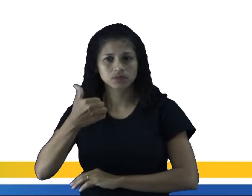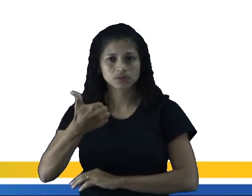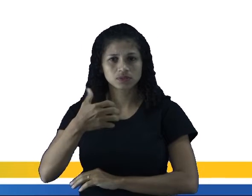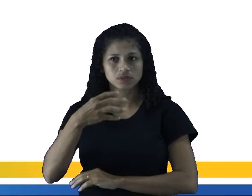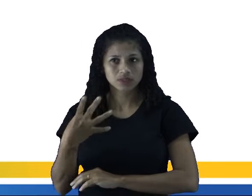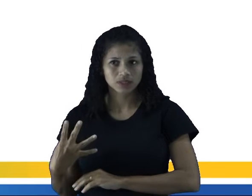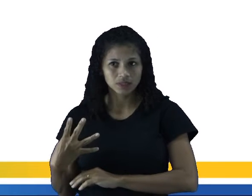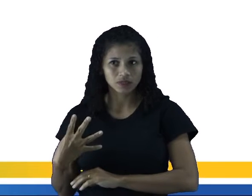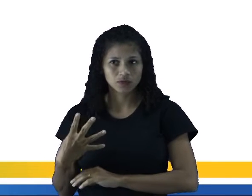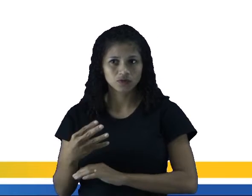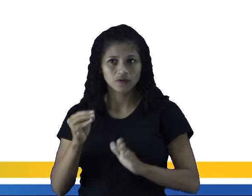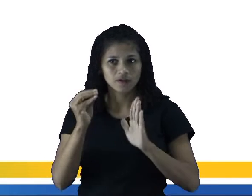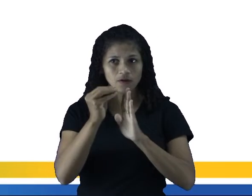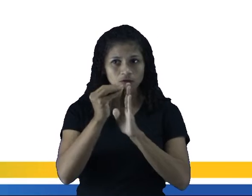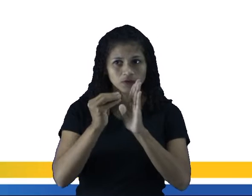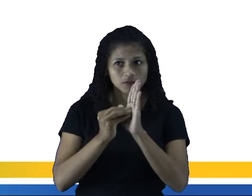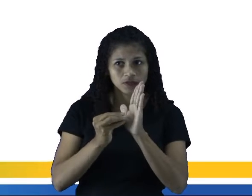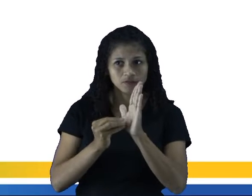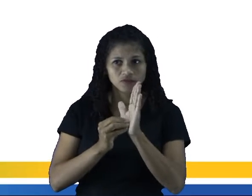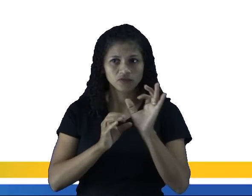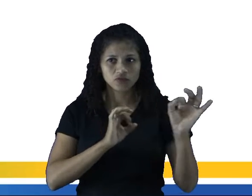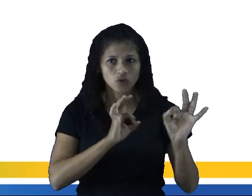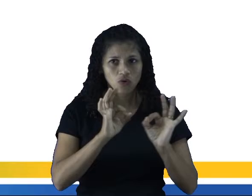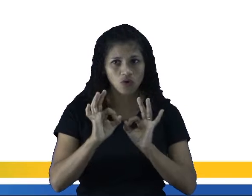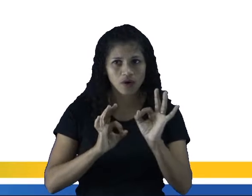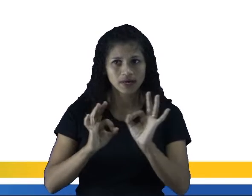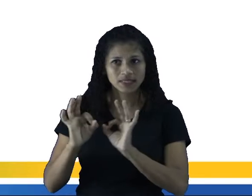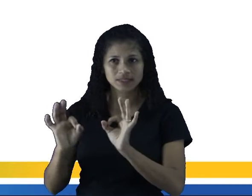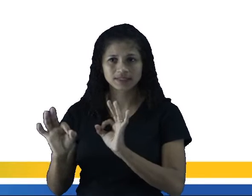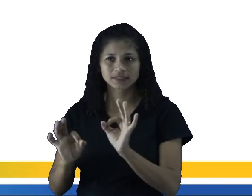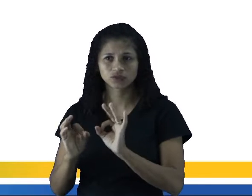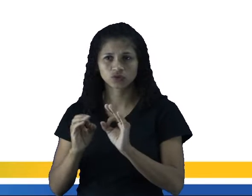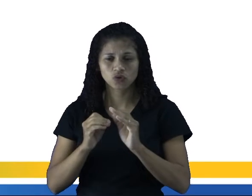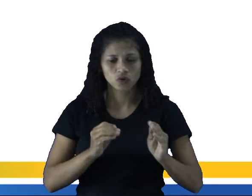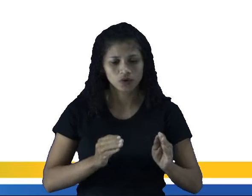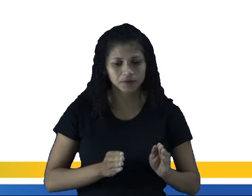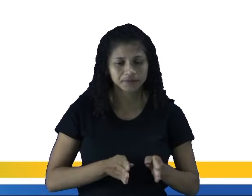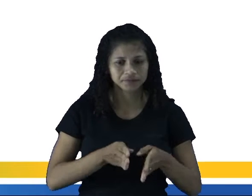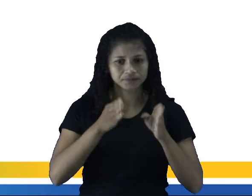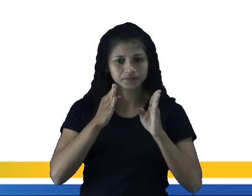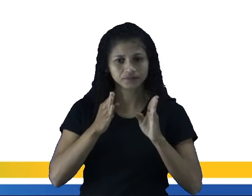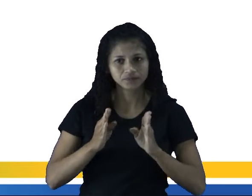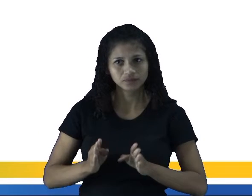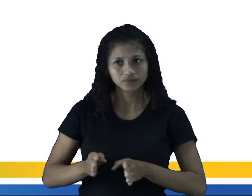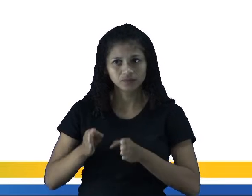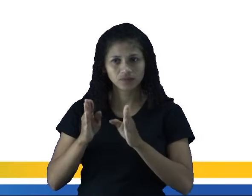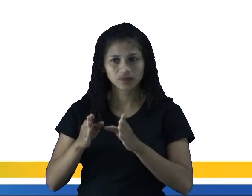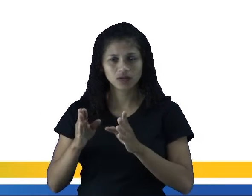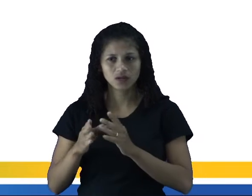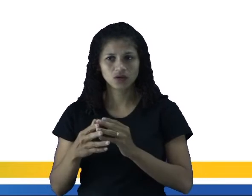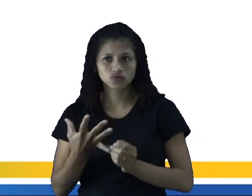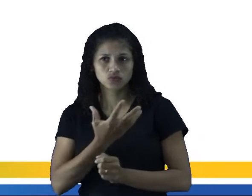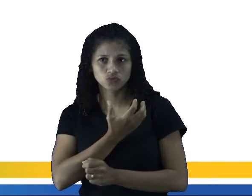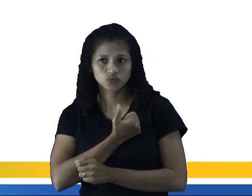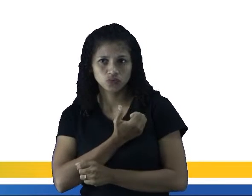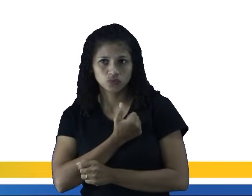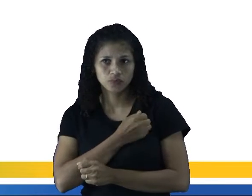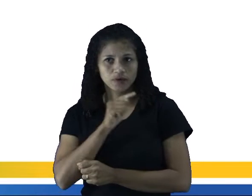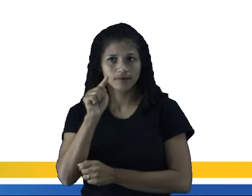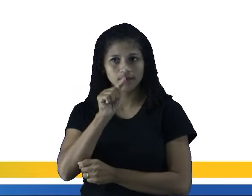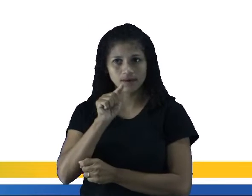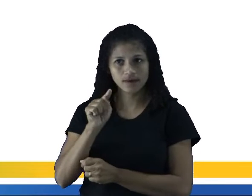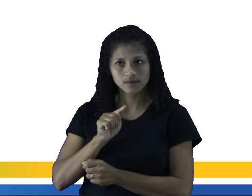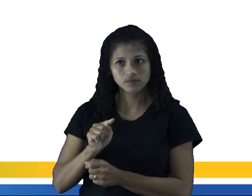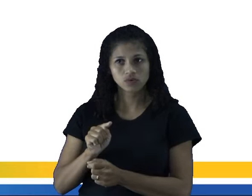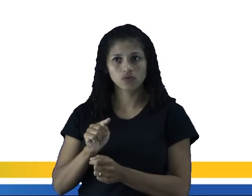da massa atômica. Então, foi feita essa ordenação através do número atômico. Então, esse foi